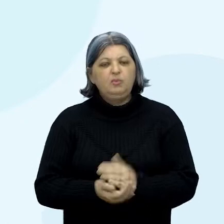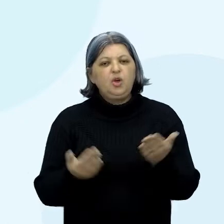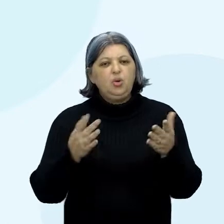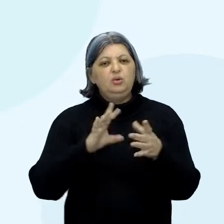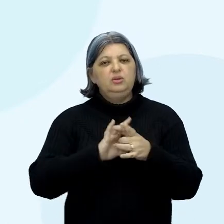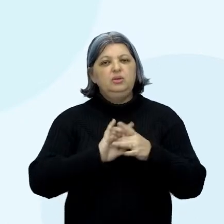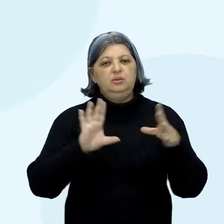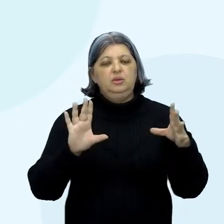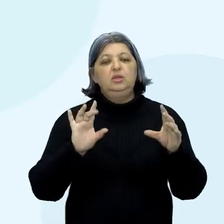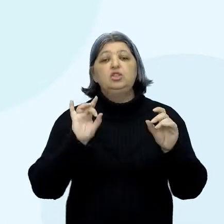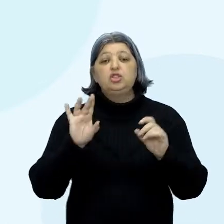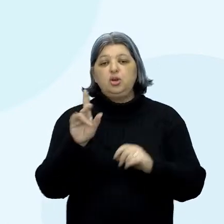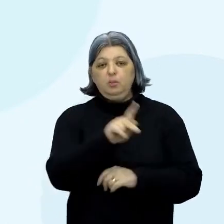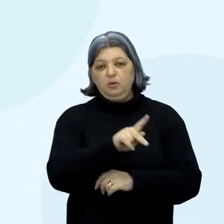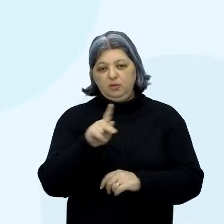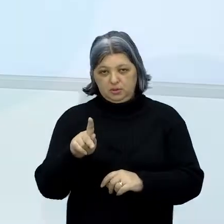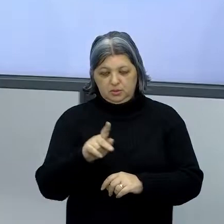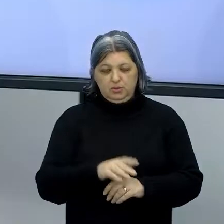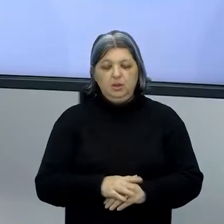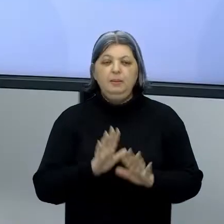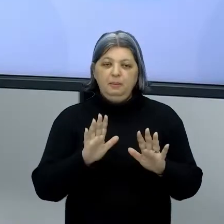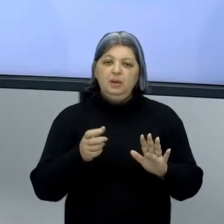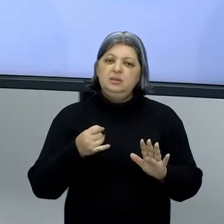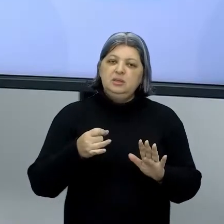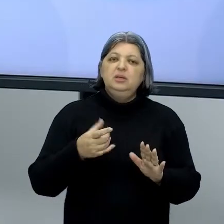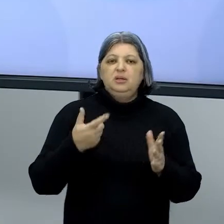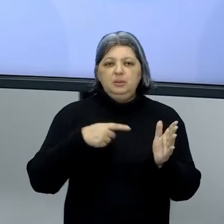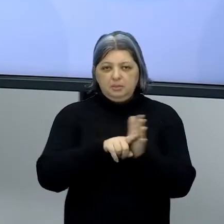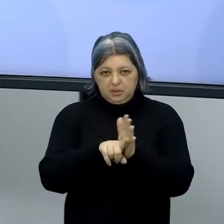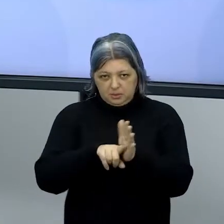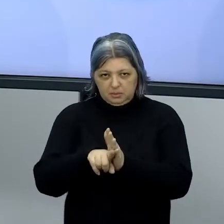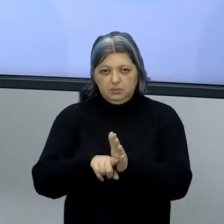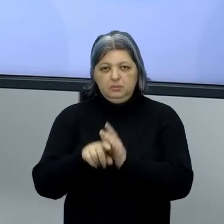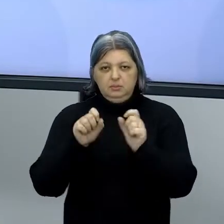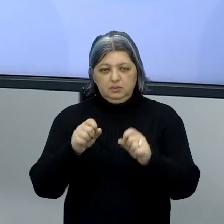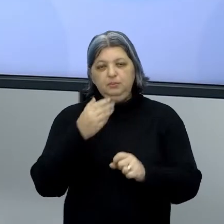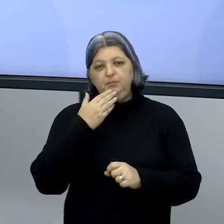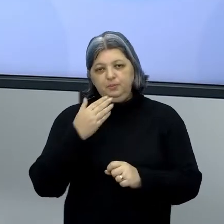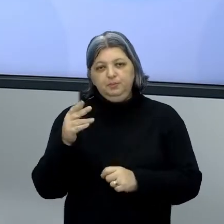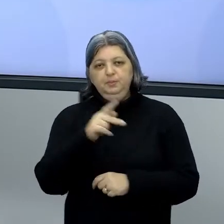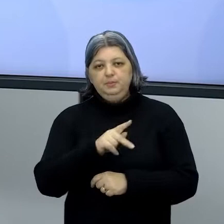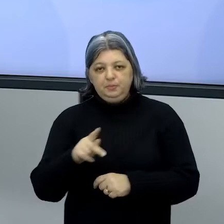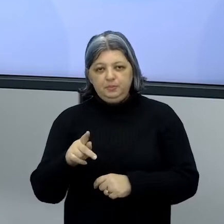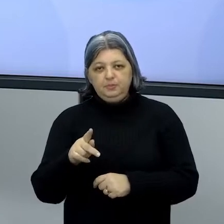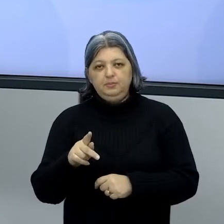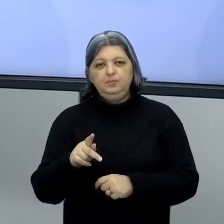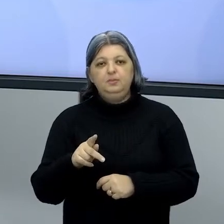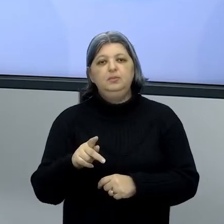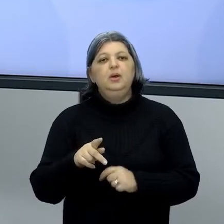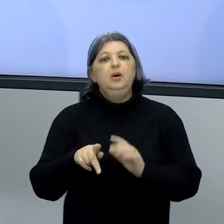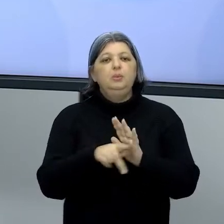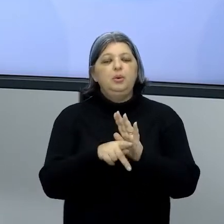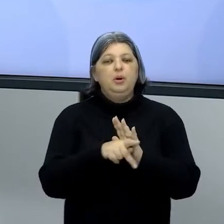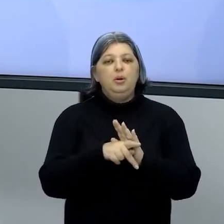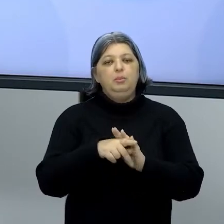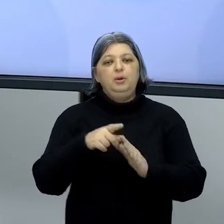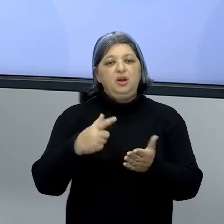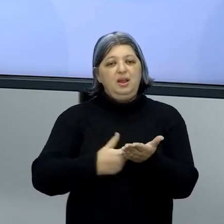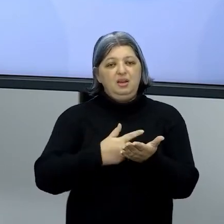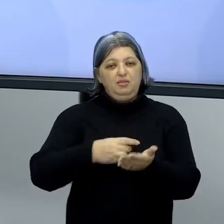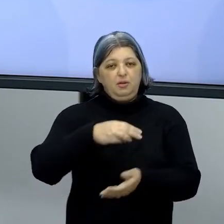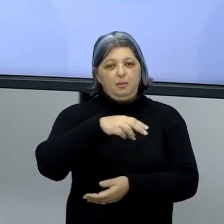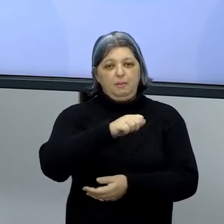disponível somente para os professores, mas se você quiser ir dar uma consultadinha, pede para o seu professor, o nome dele é MAPA, né? Material de Apoio